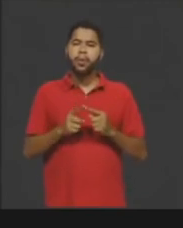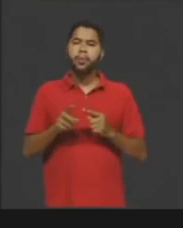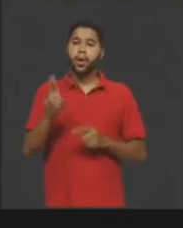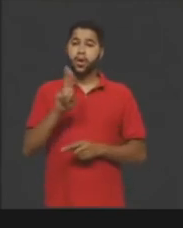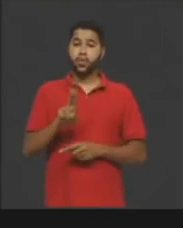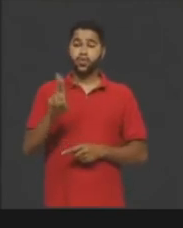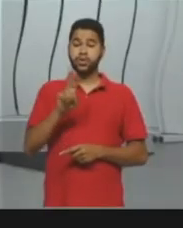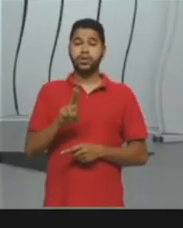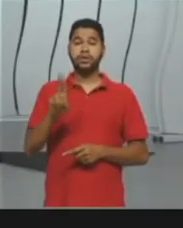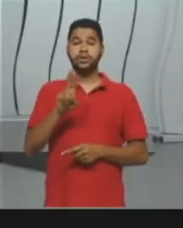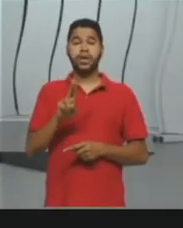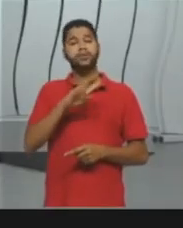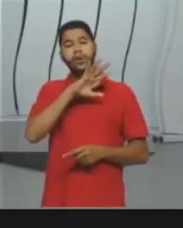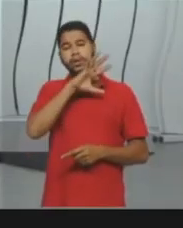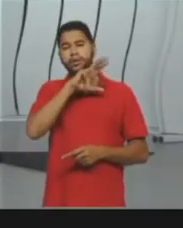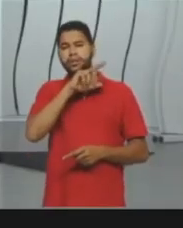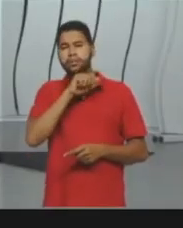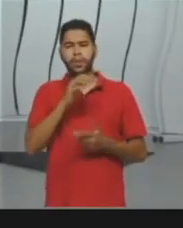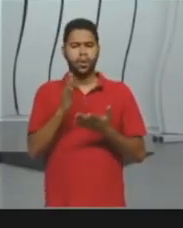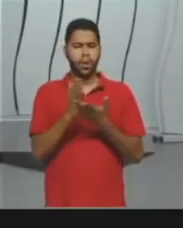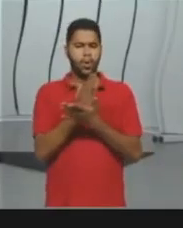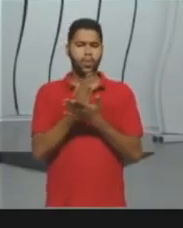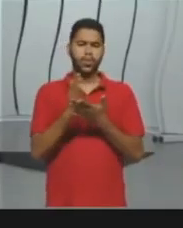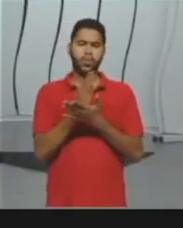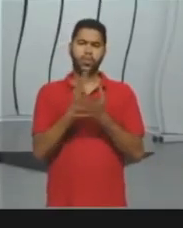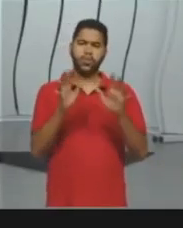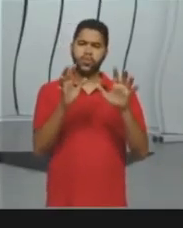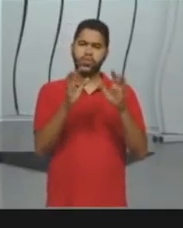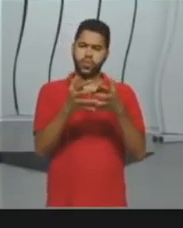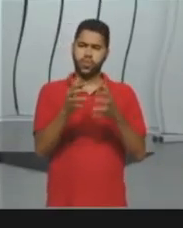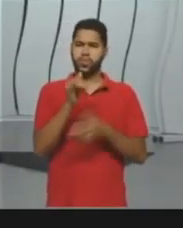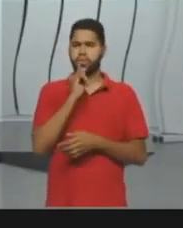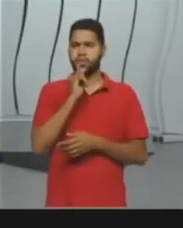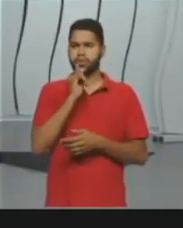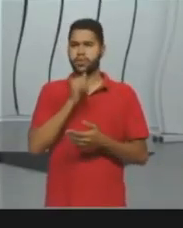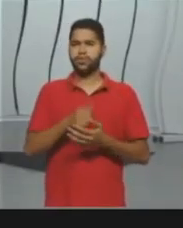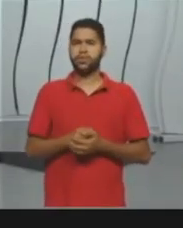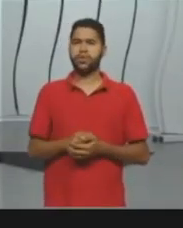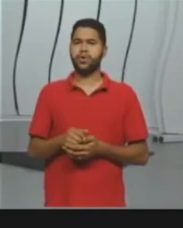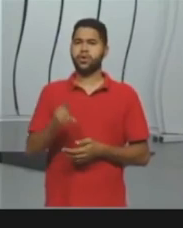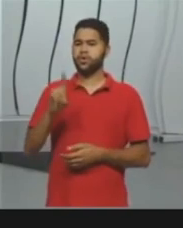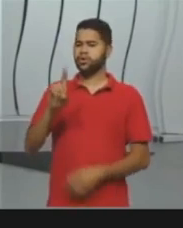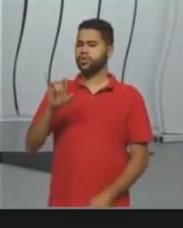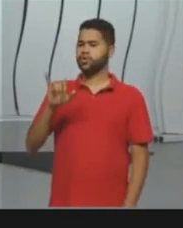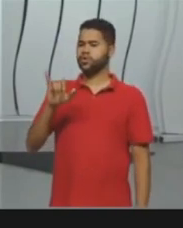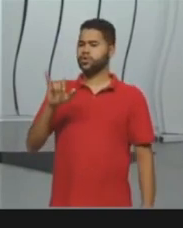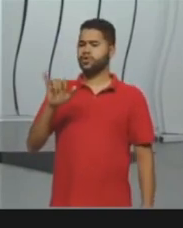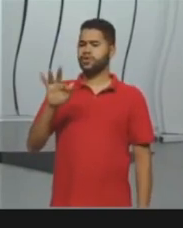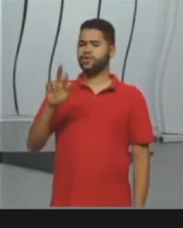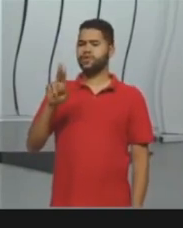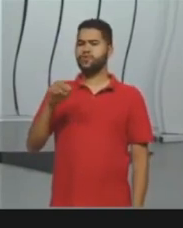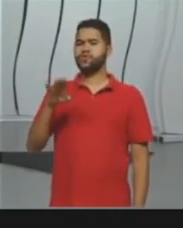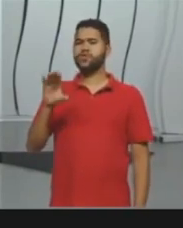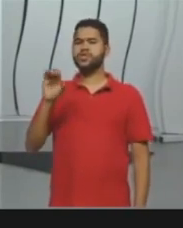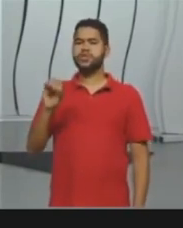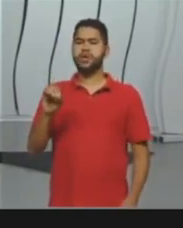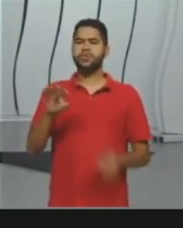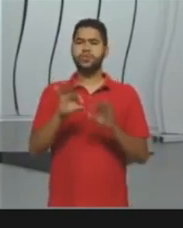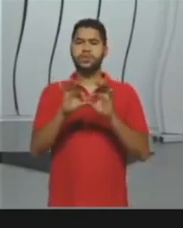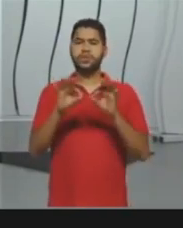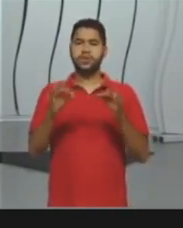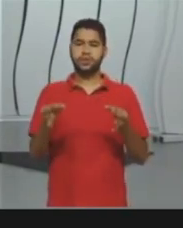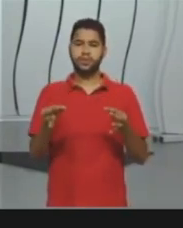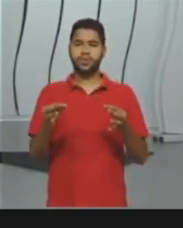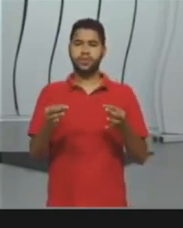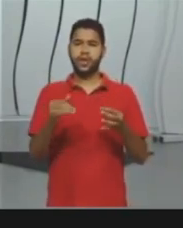reino animal para separar alguns grupos. Por exemplo, difusão simples, poríferos. O que são os poríferos?